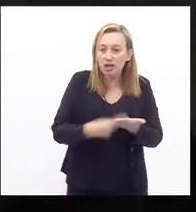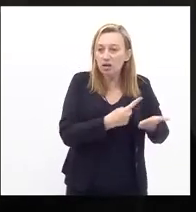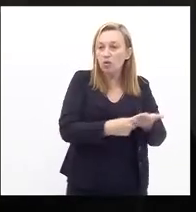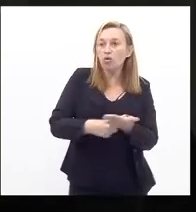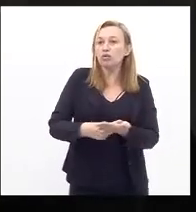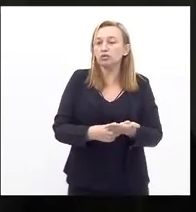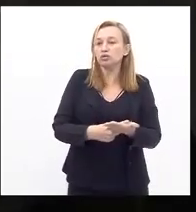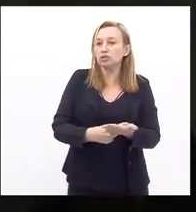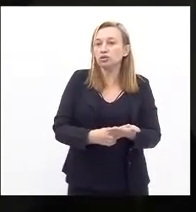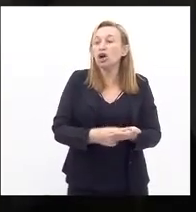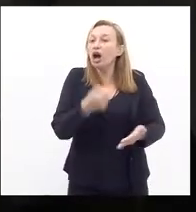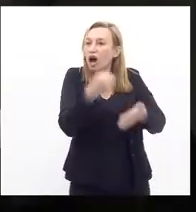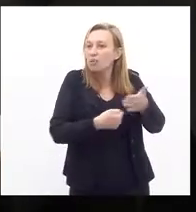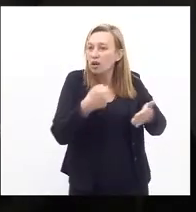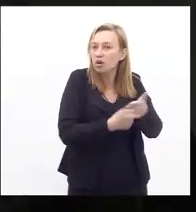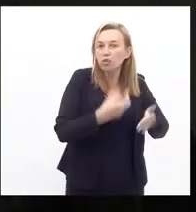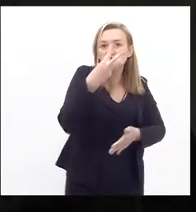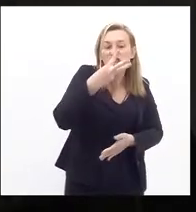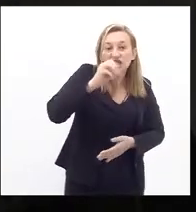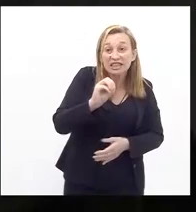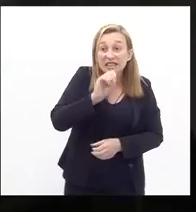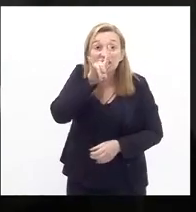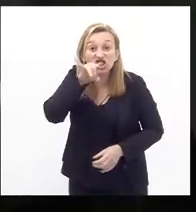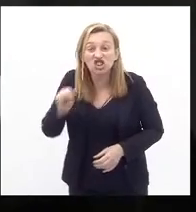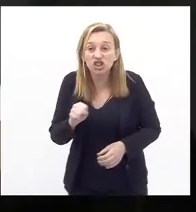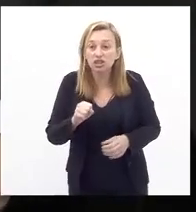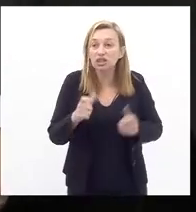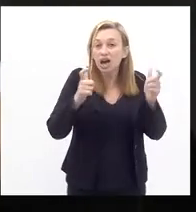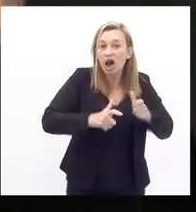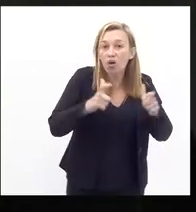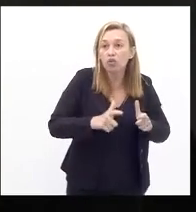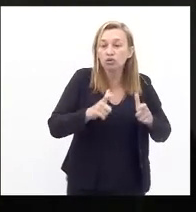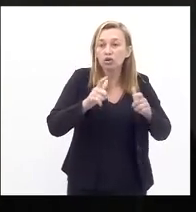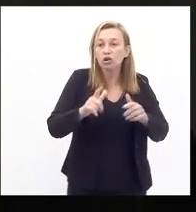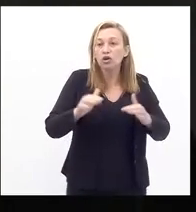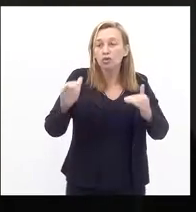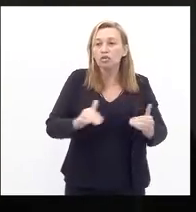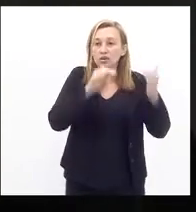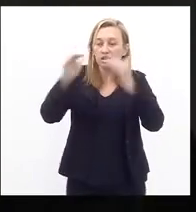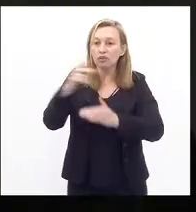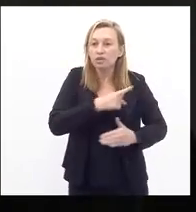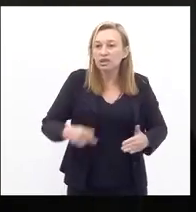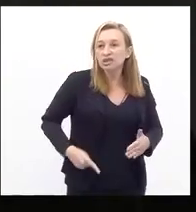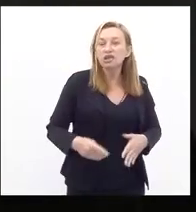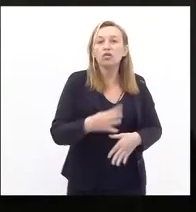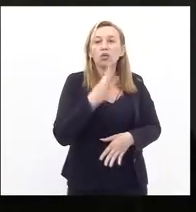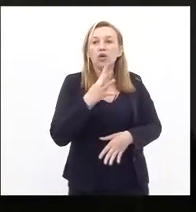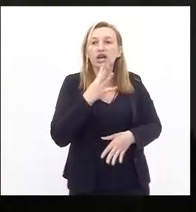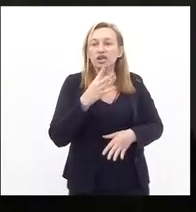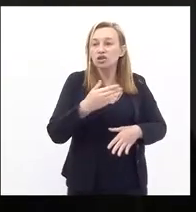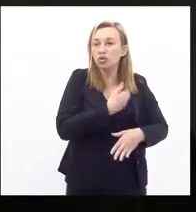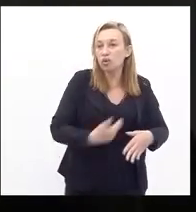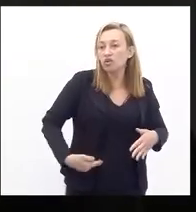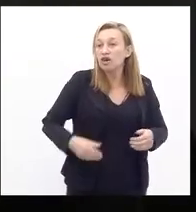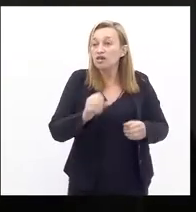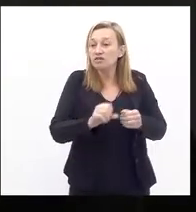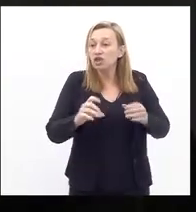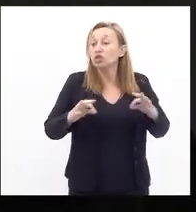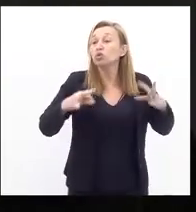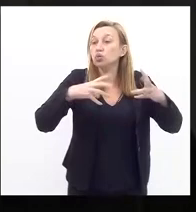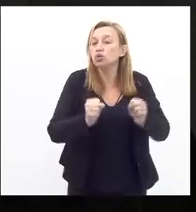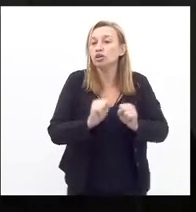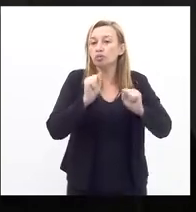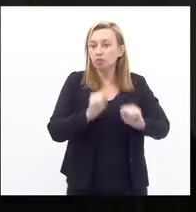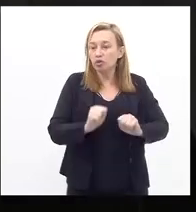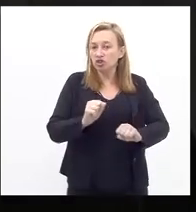se representa uma luta de 30 dias aonde vossa excelência reconhece que o governo fez tudo que é muito